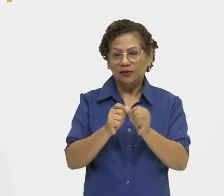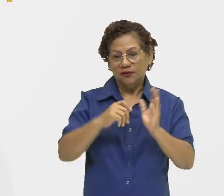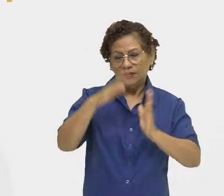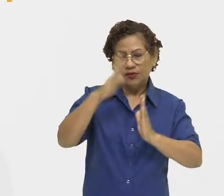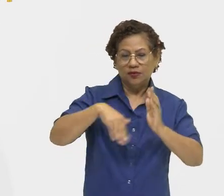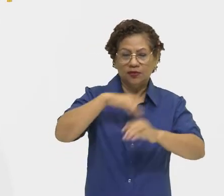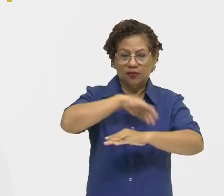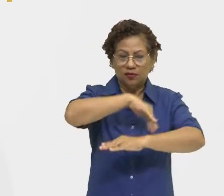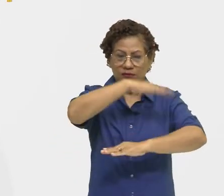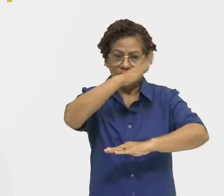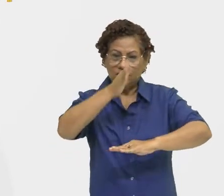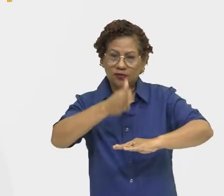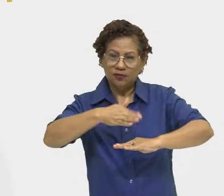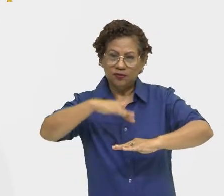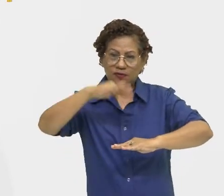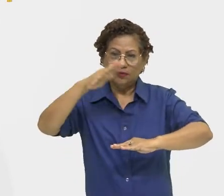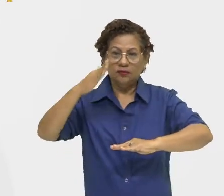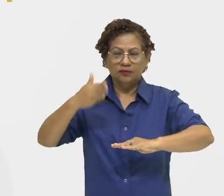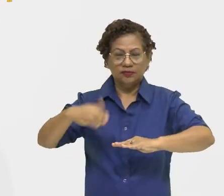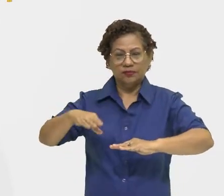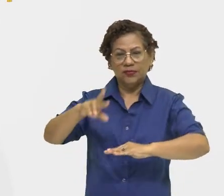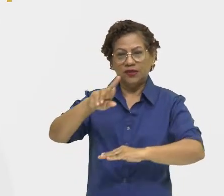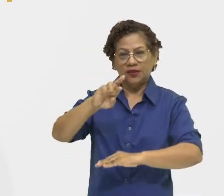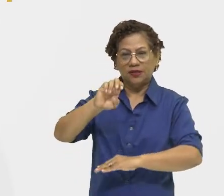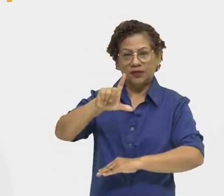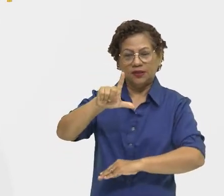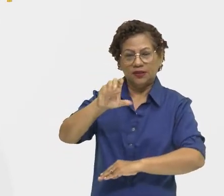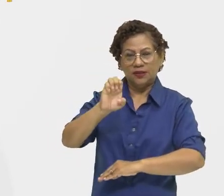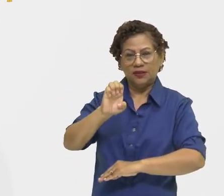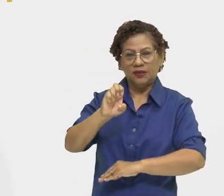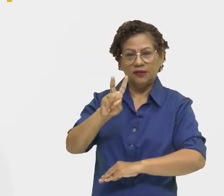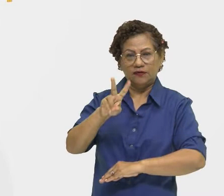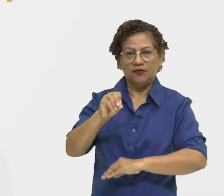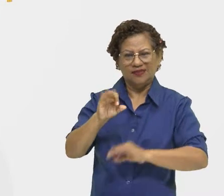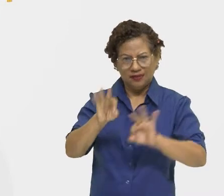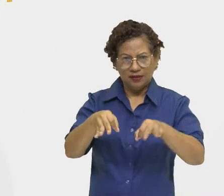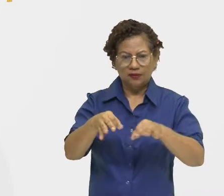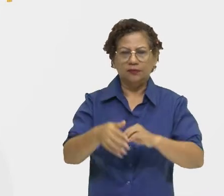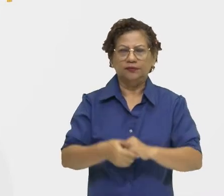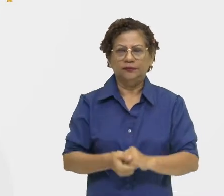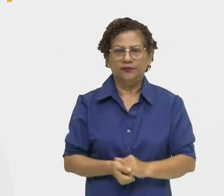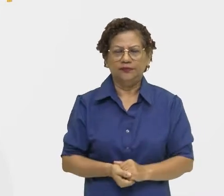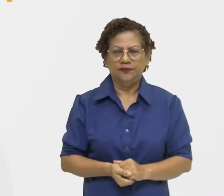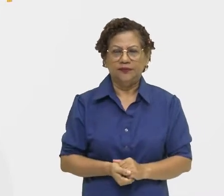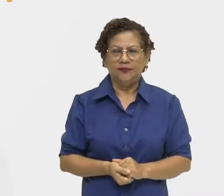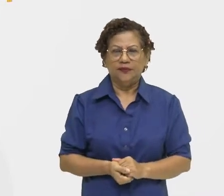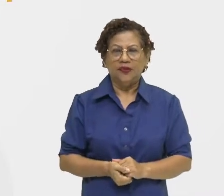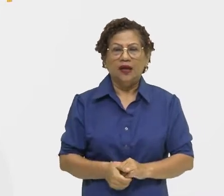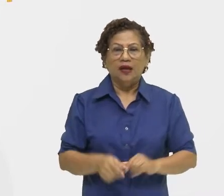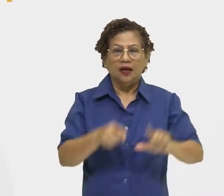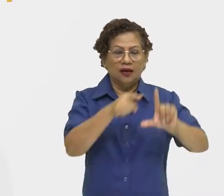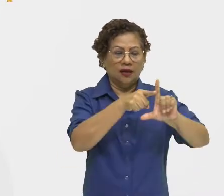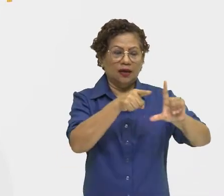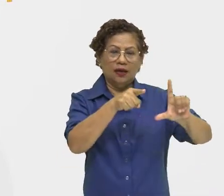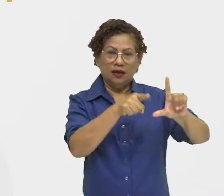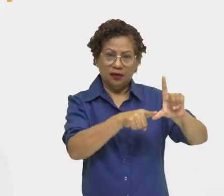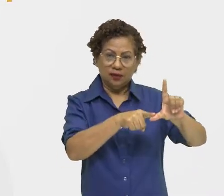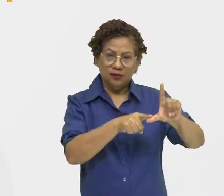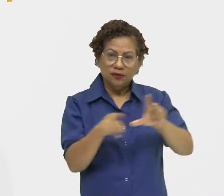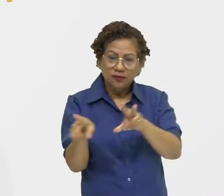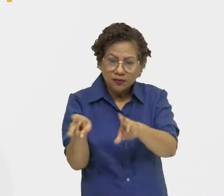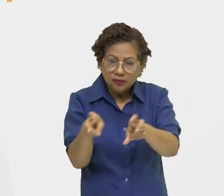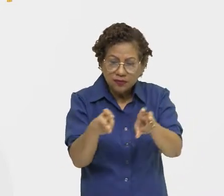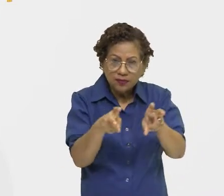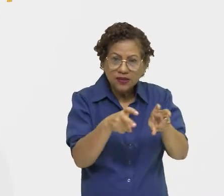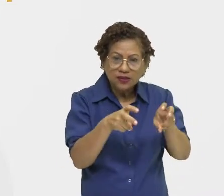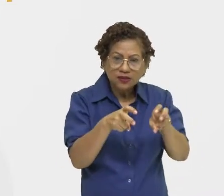o que aconteceu? Eles não tinham indicação de relevo, certo? Ângulos restritos de visão, de